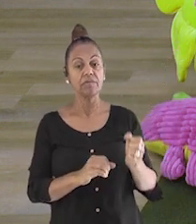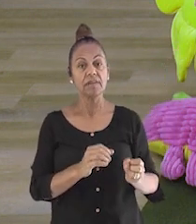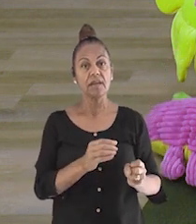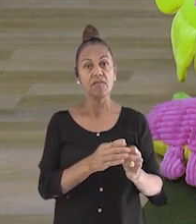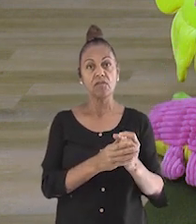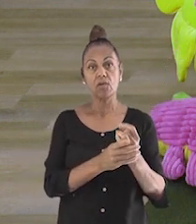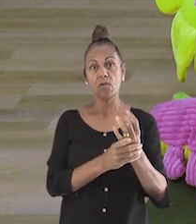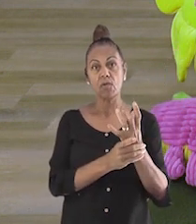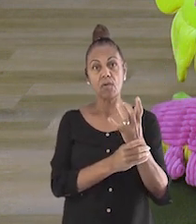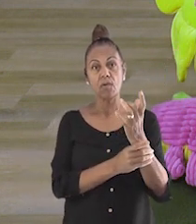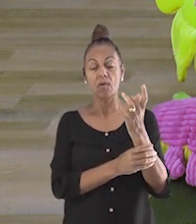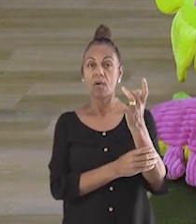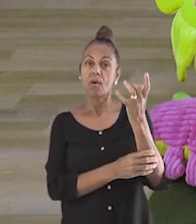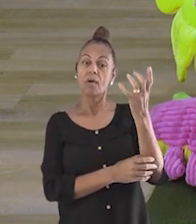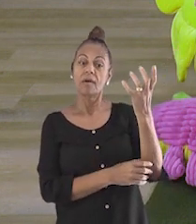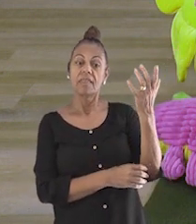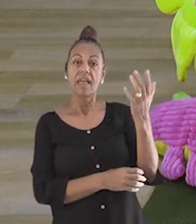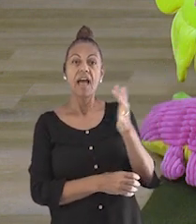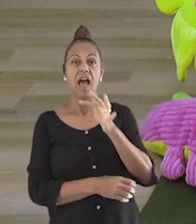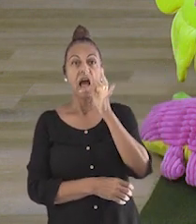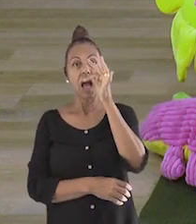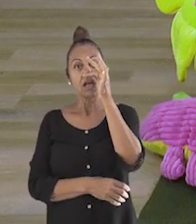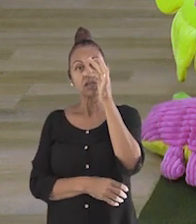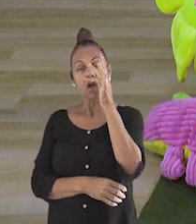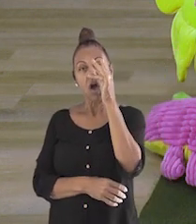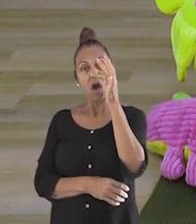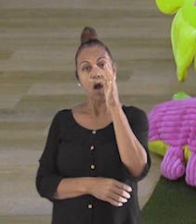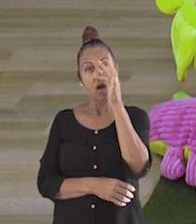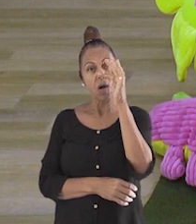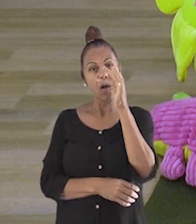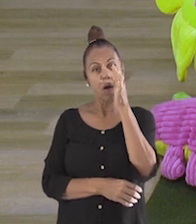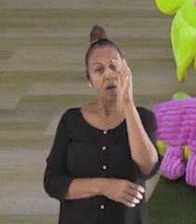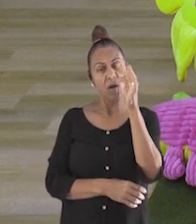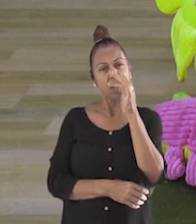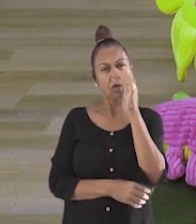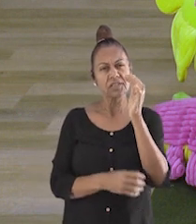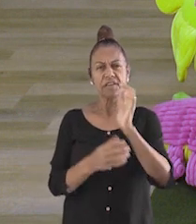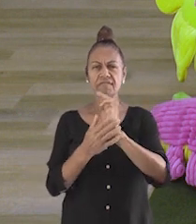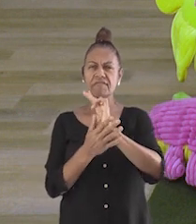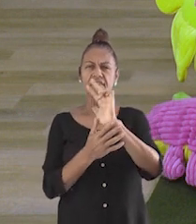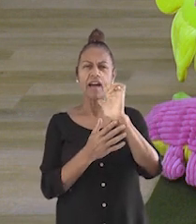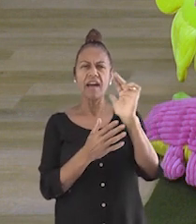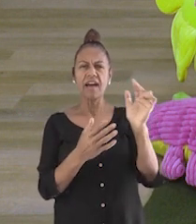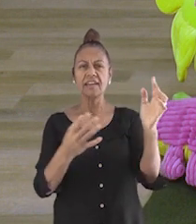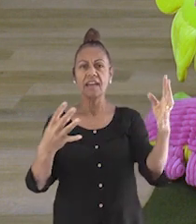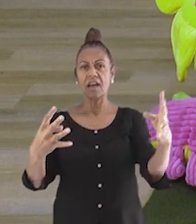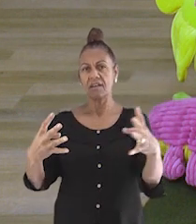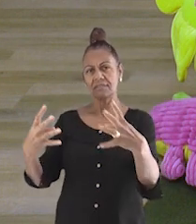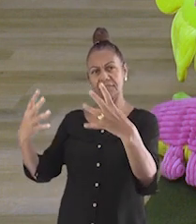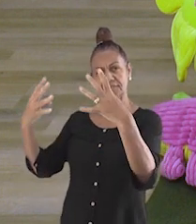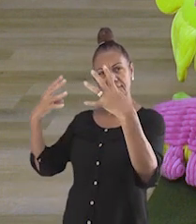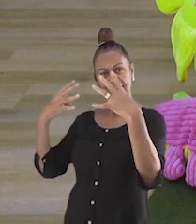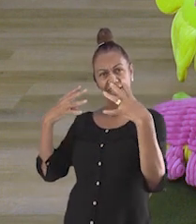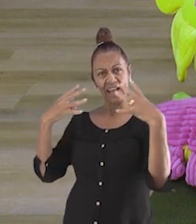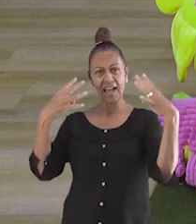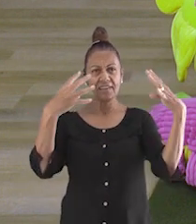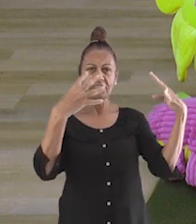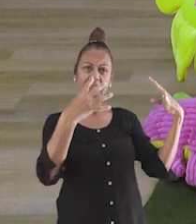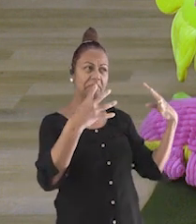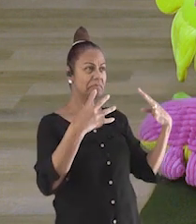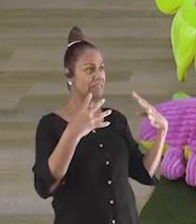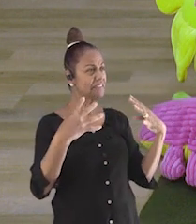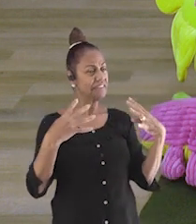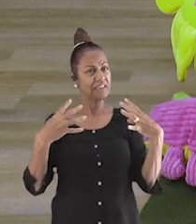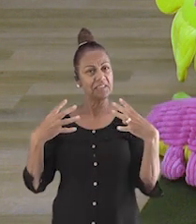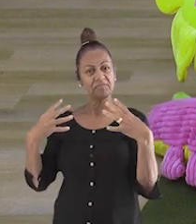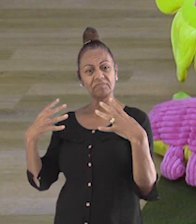Olhando sempre para o sol, estava o girassol. As rosas, as lavandas e os